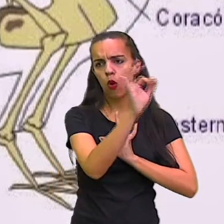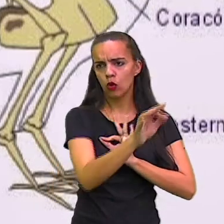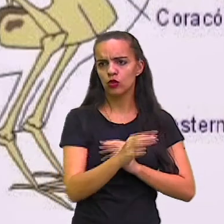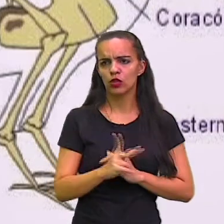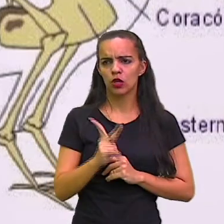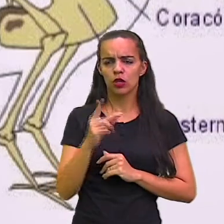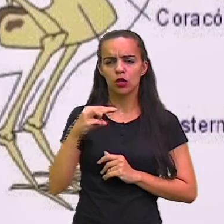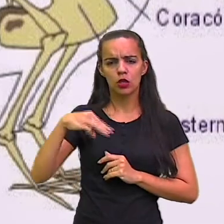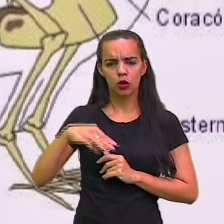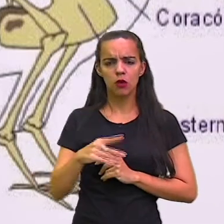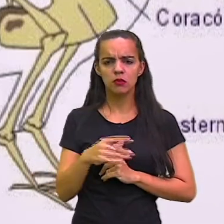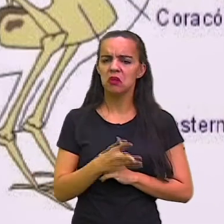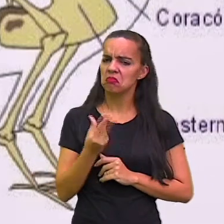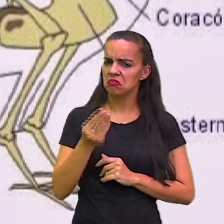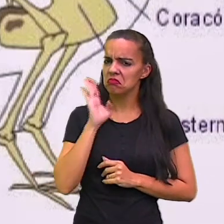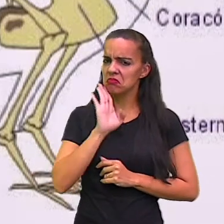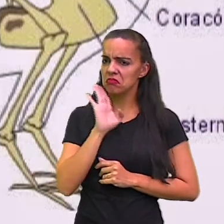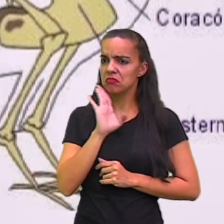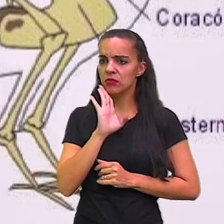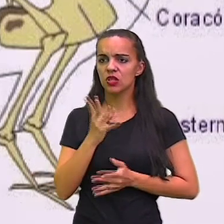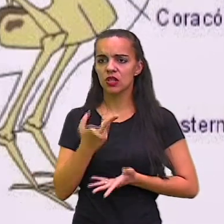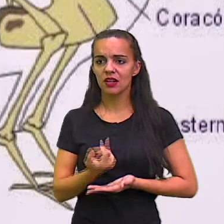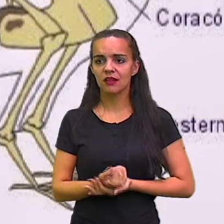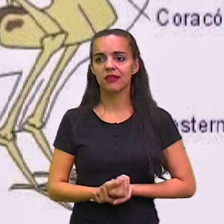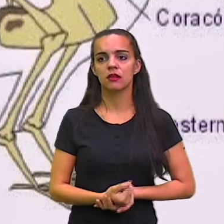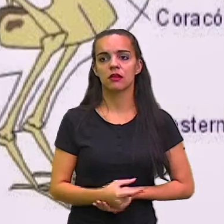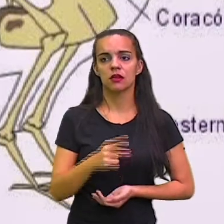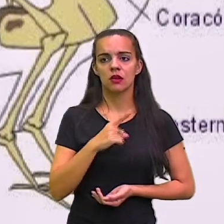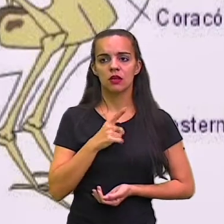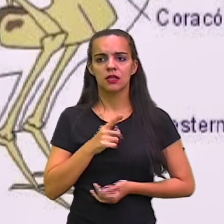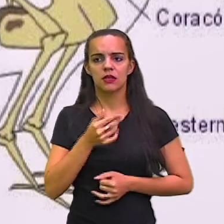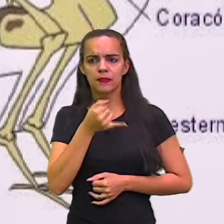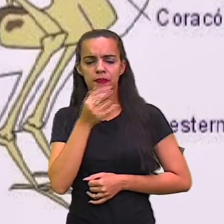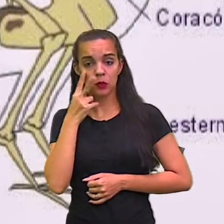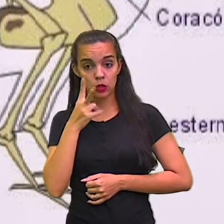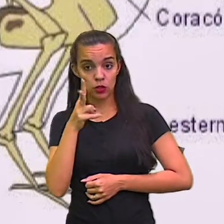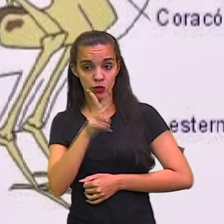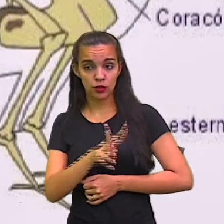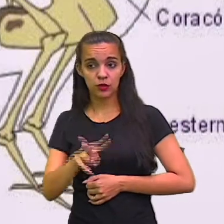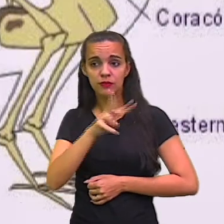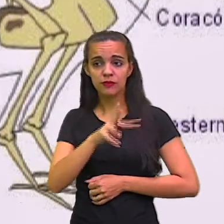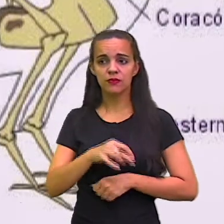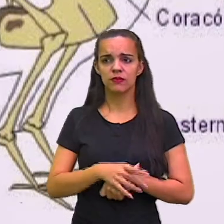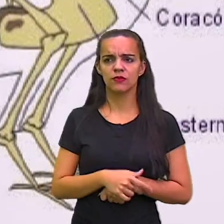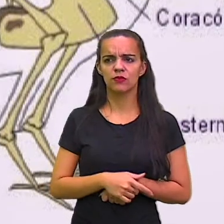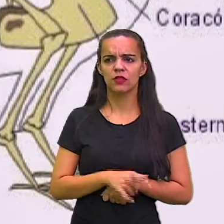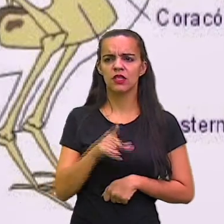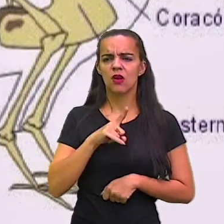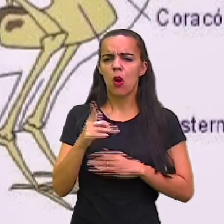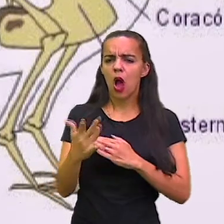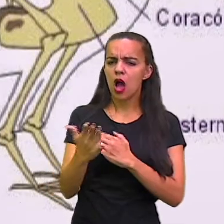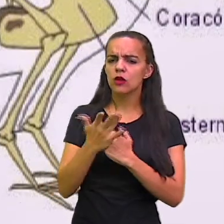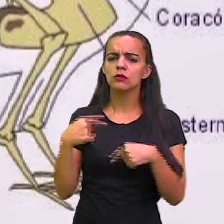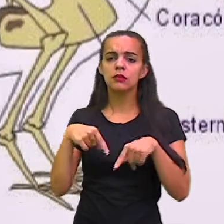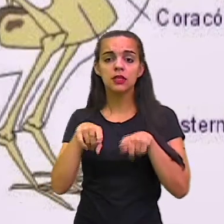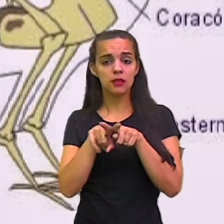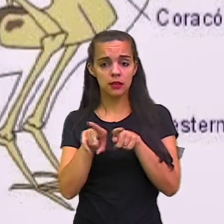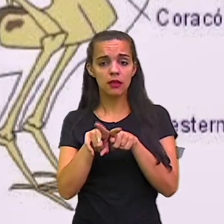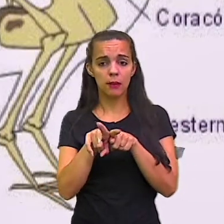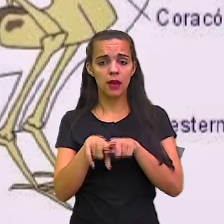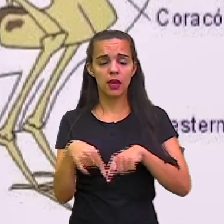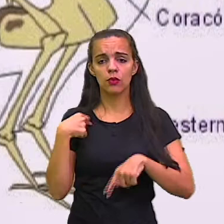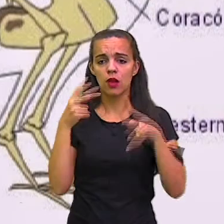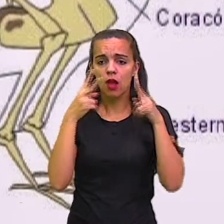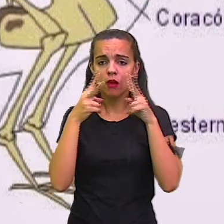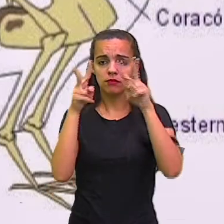não é bacana da gente entender percebem que elas não tem pálpebra o que facilita a visualização é